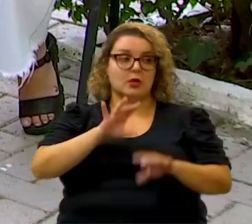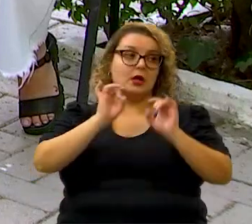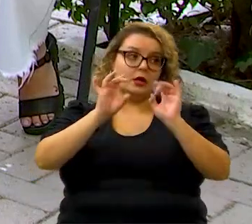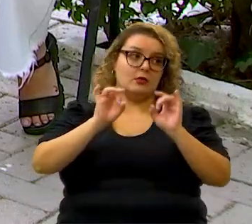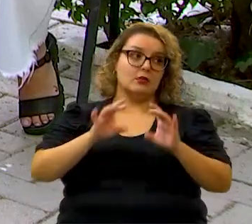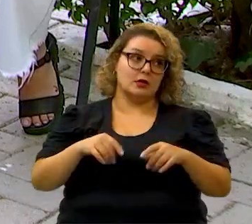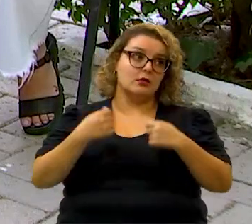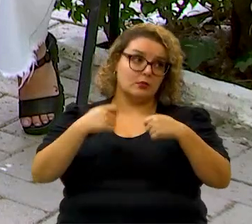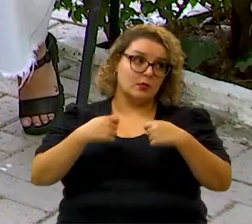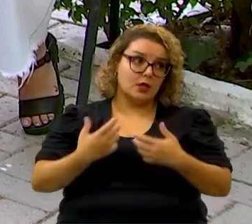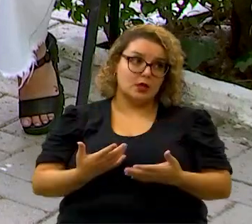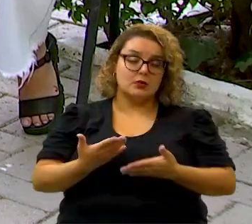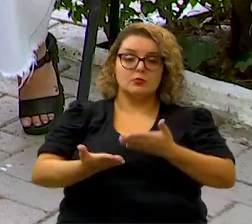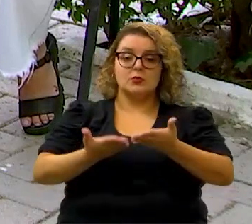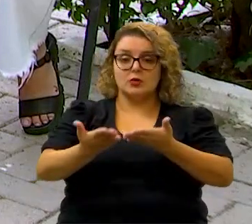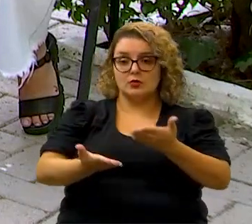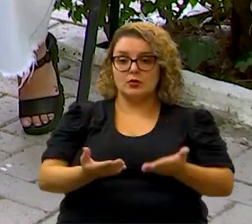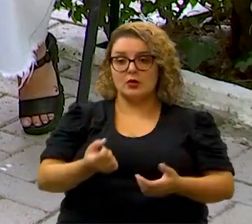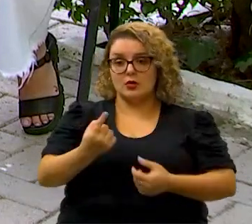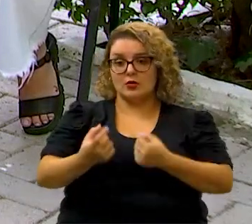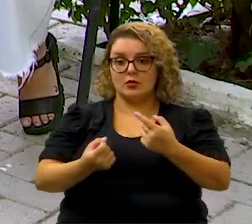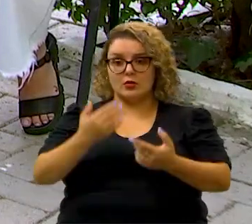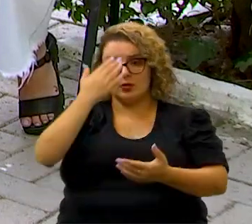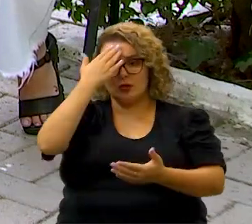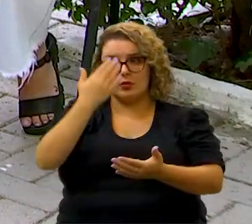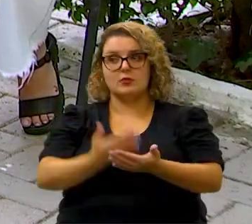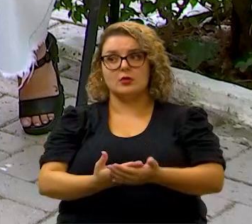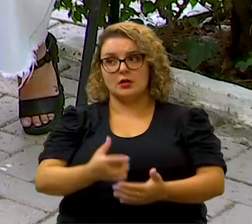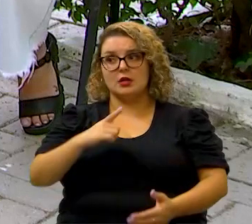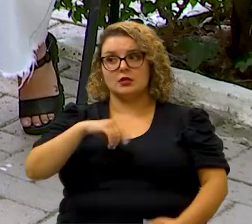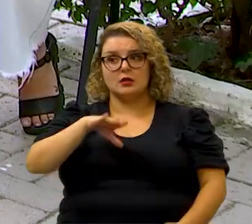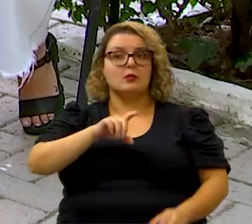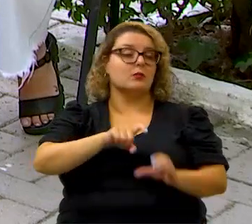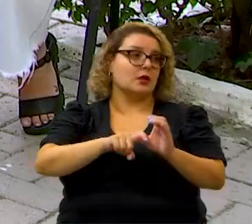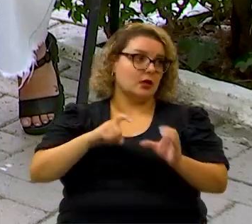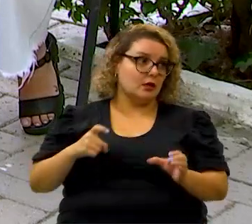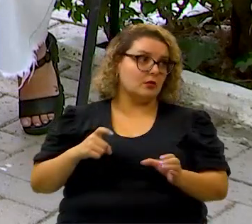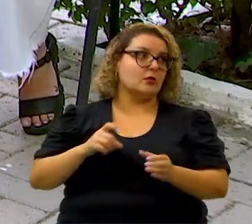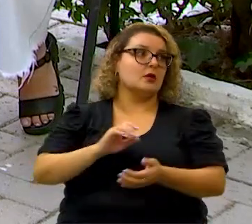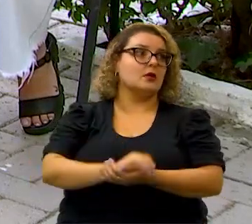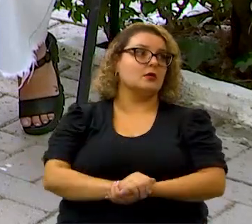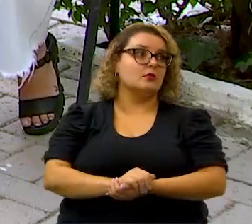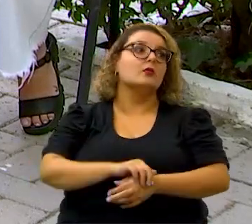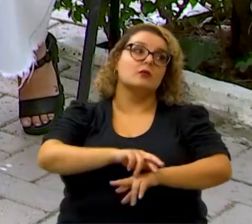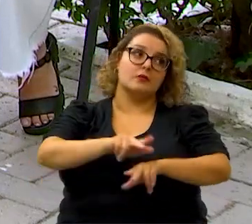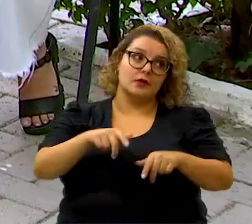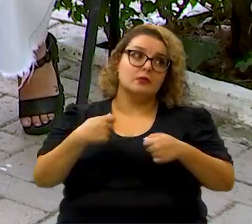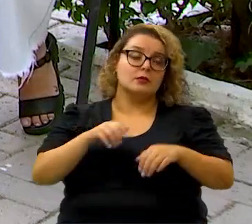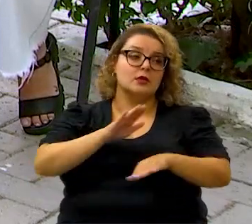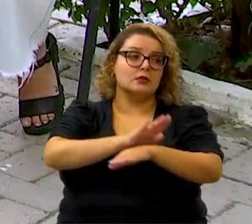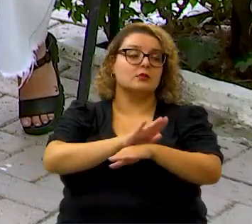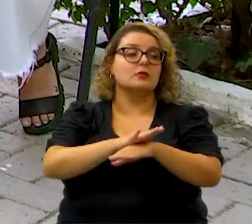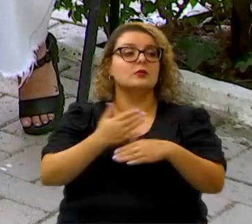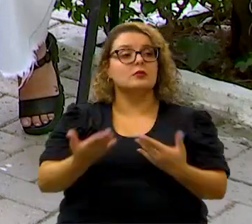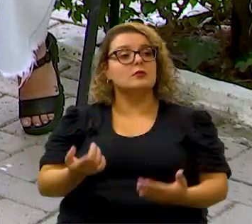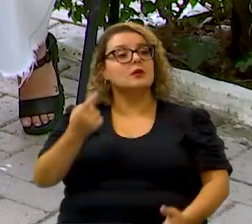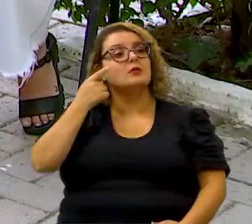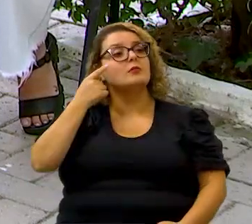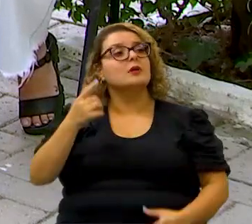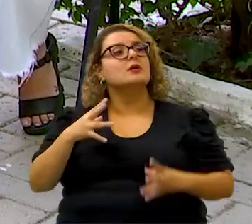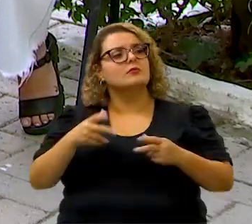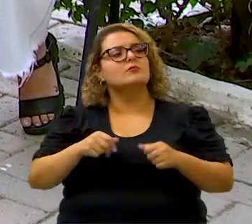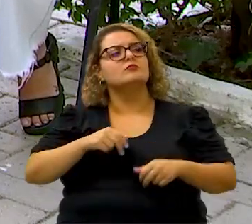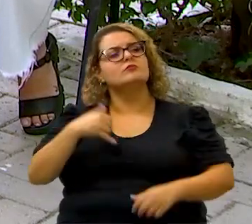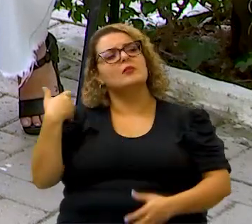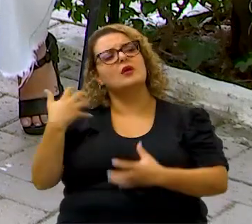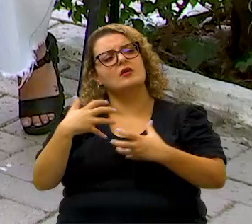público mais específico que necessita realmente de cuidado. Embora alguns, acredito que tenham mais autonomia, muitos precisam de assistência.